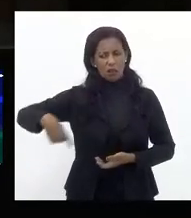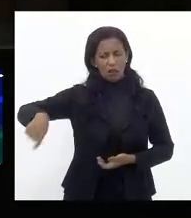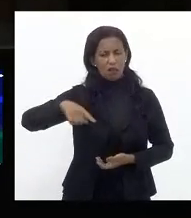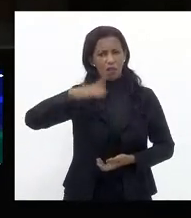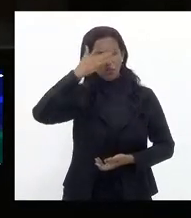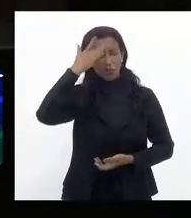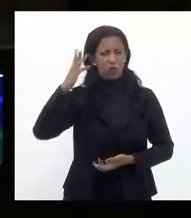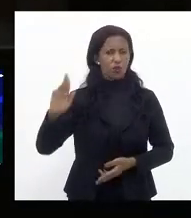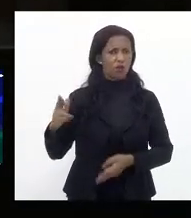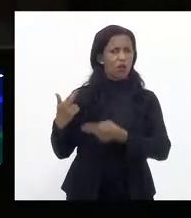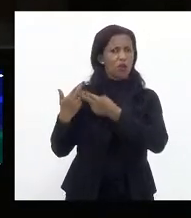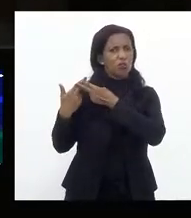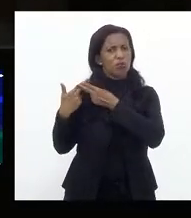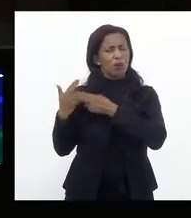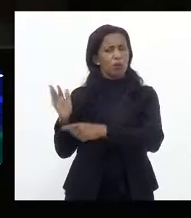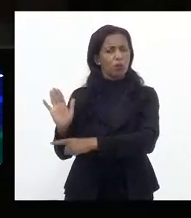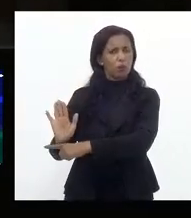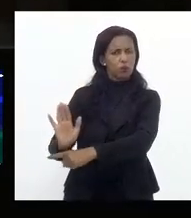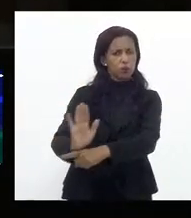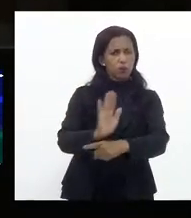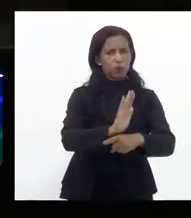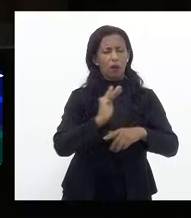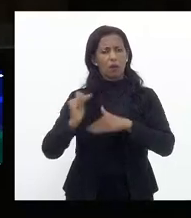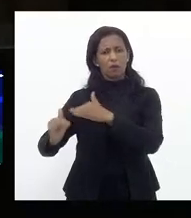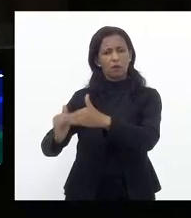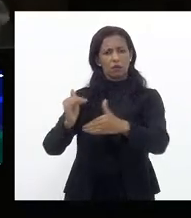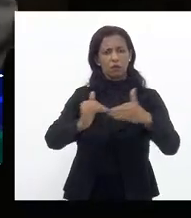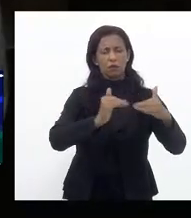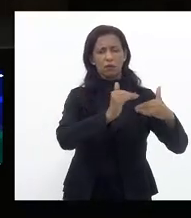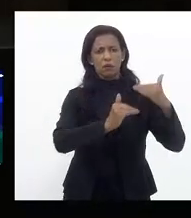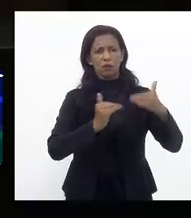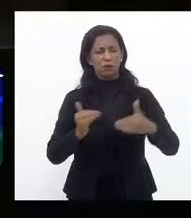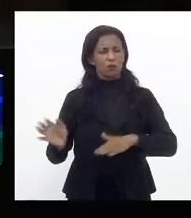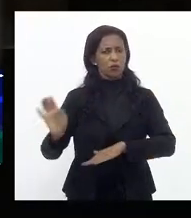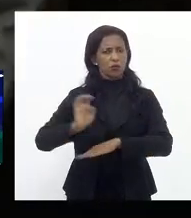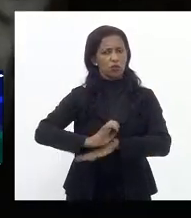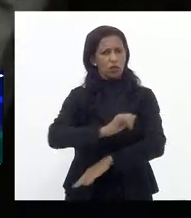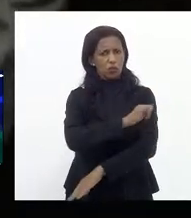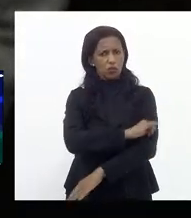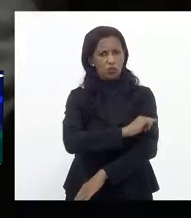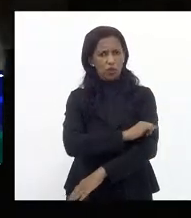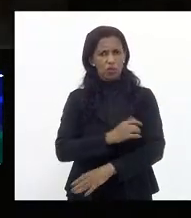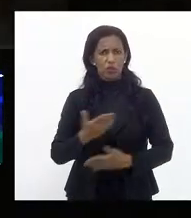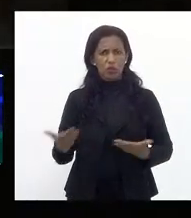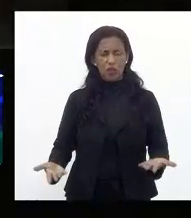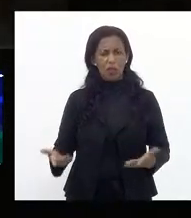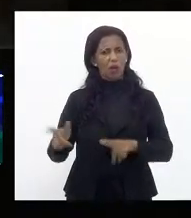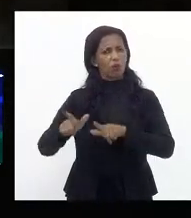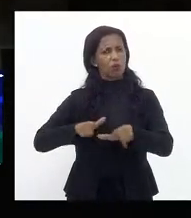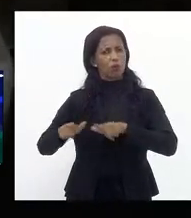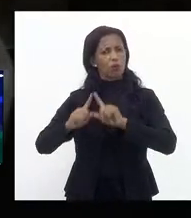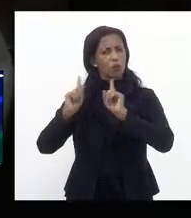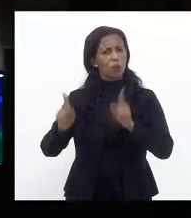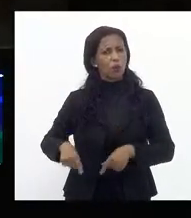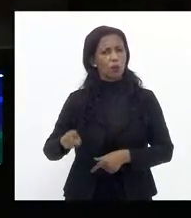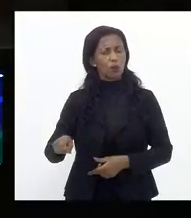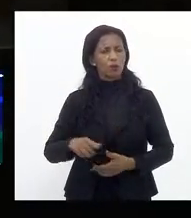são responsáveis por ajudar na construção e desenvolvimento do Estado do Rio de Janeiro, que é o servidor